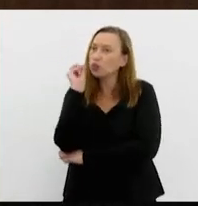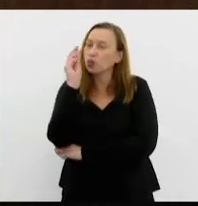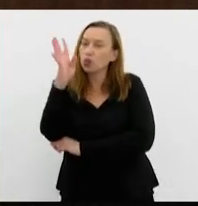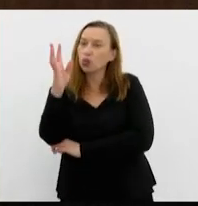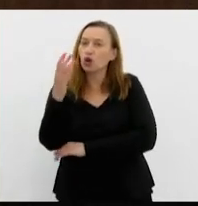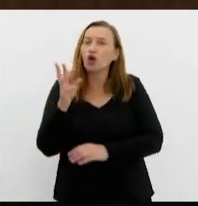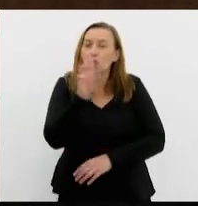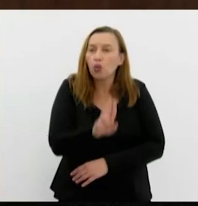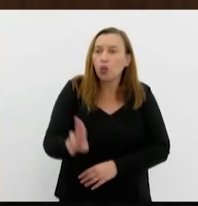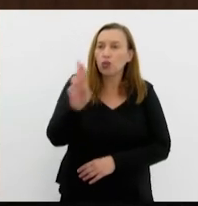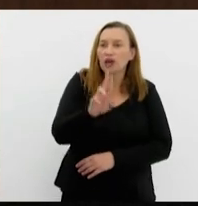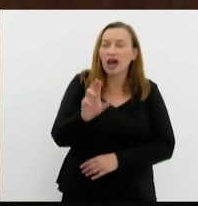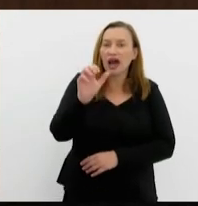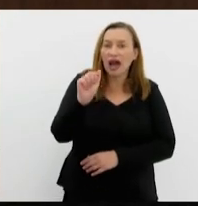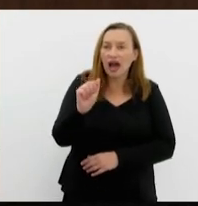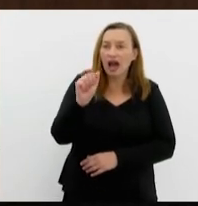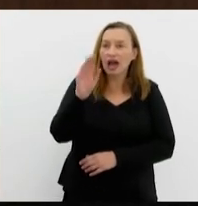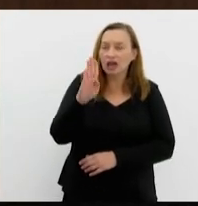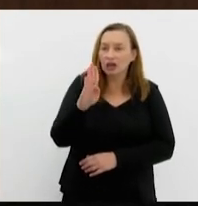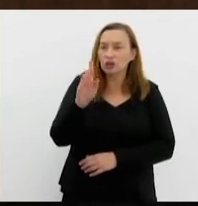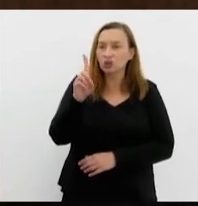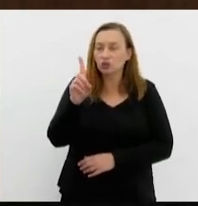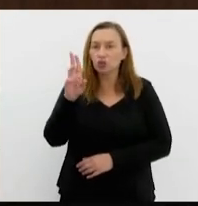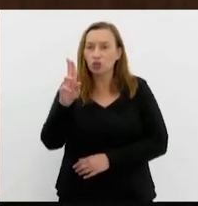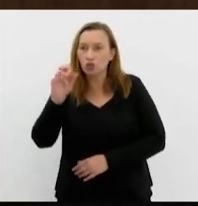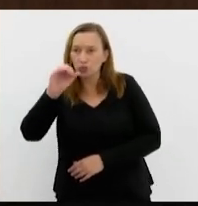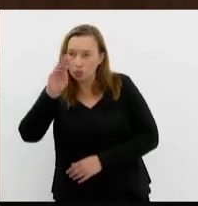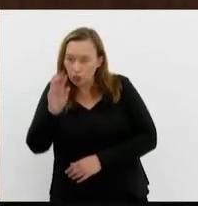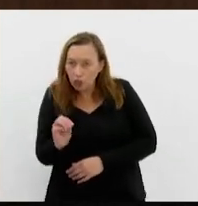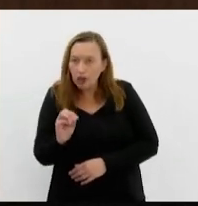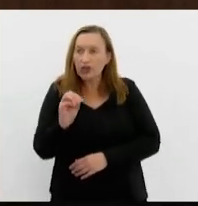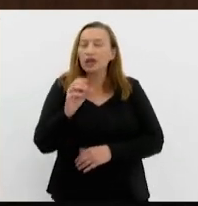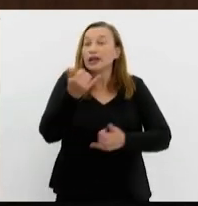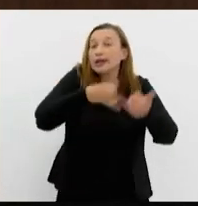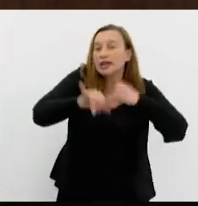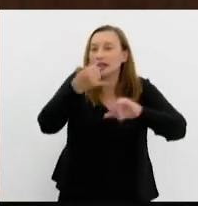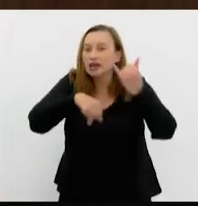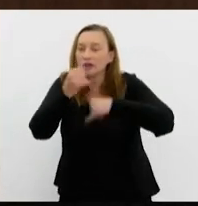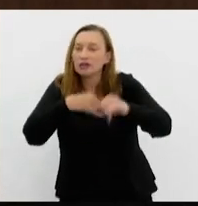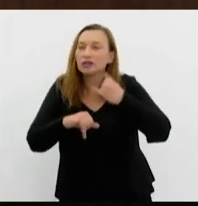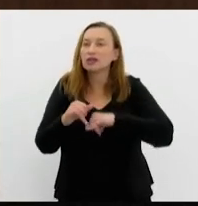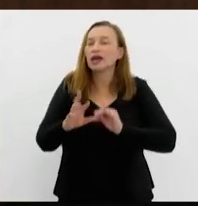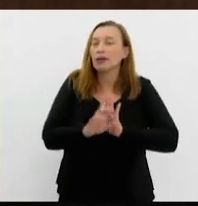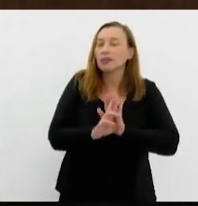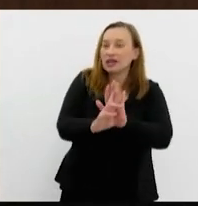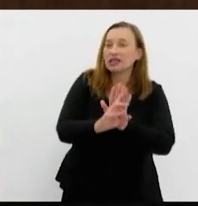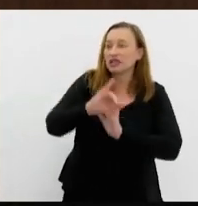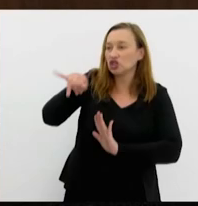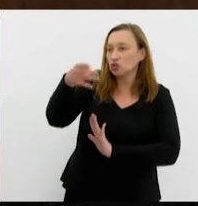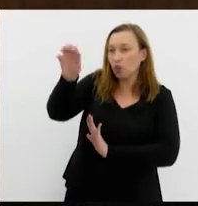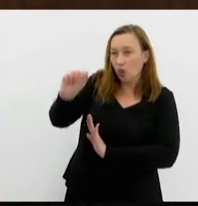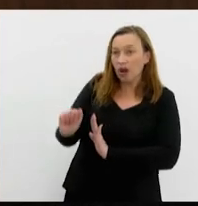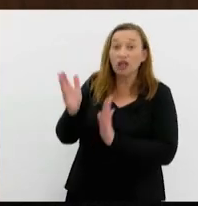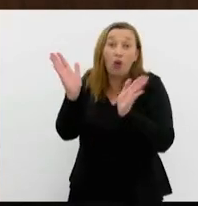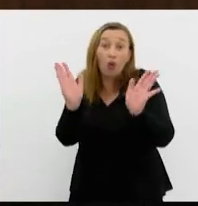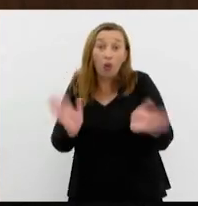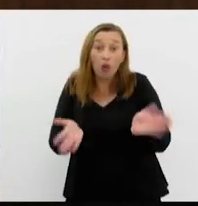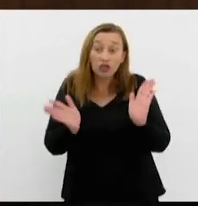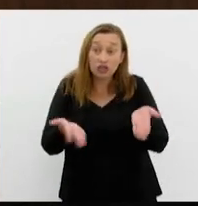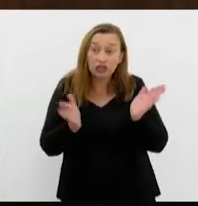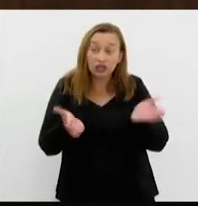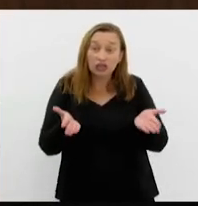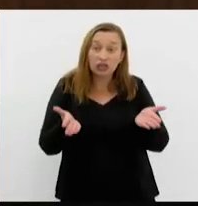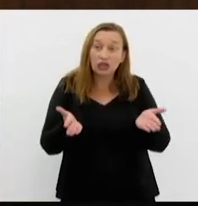de adubos químicos. E representa hoje, o estudo da Joana Dobbenheimer, representa hoje